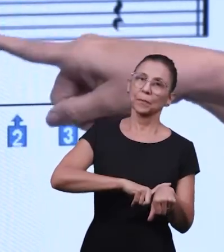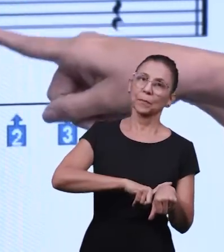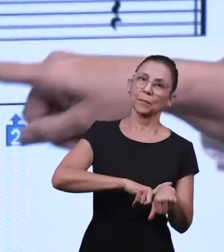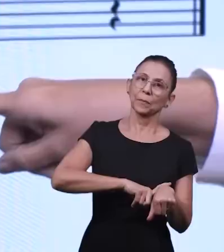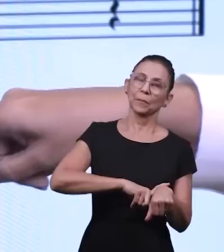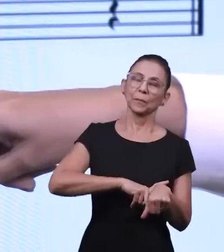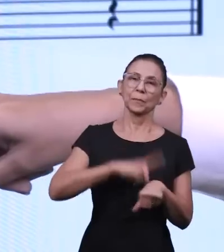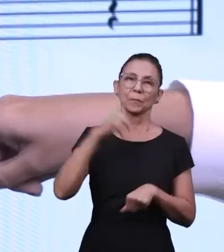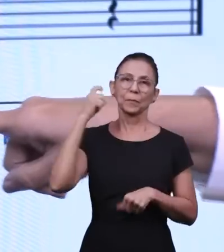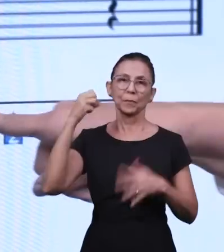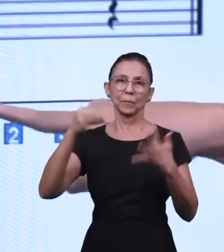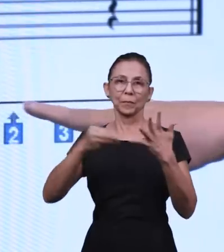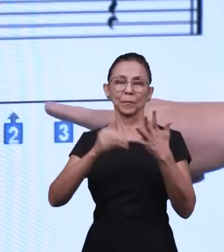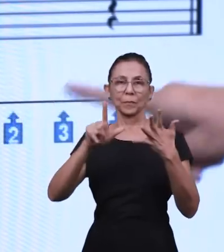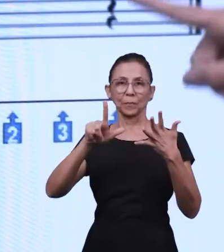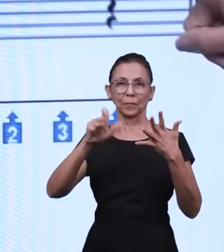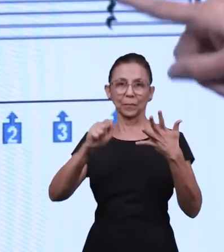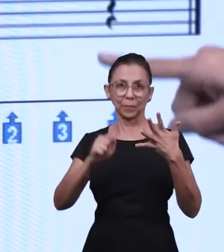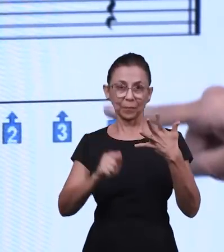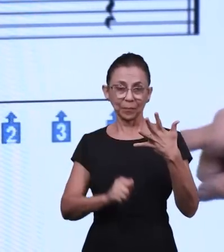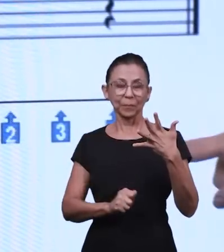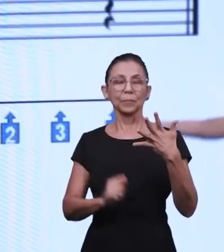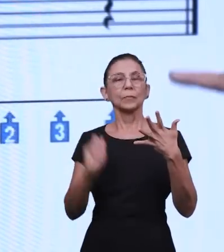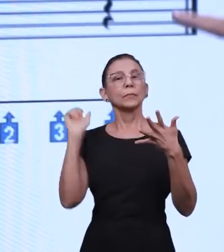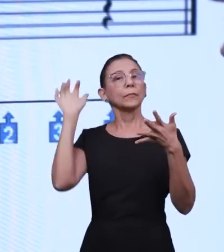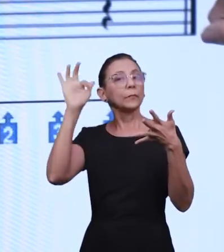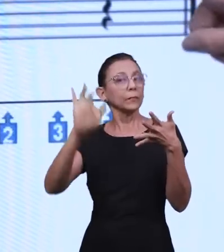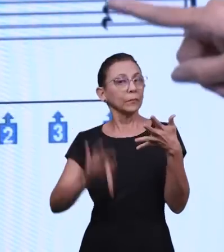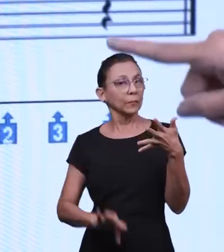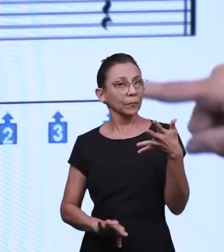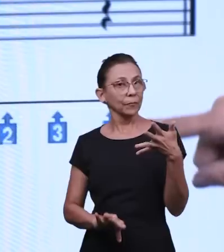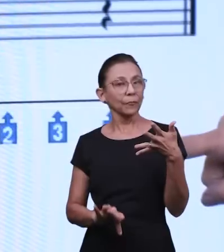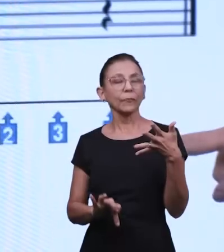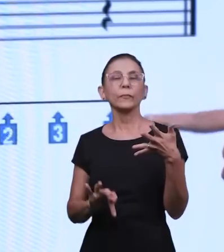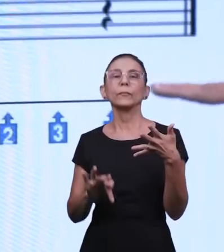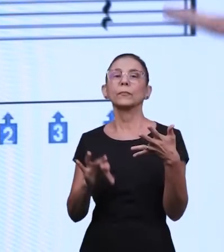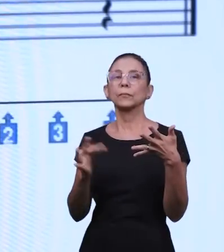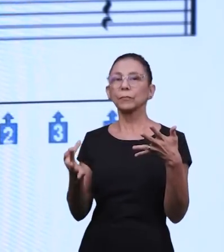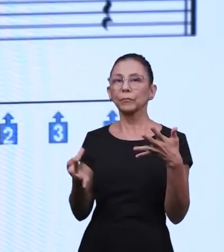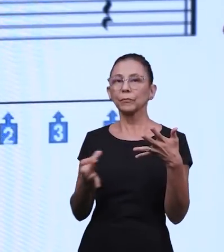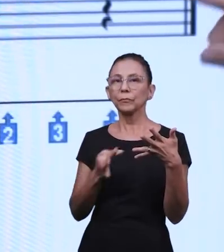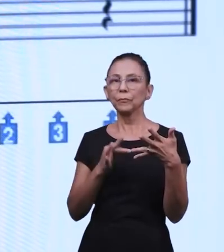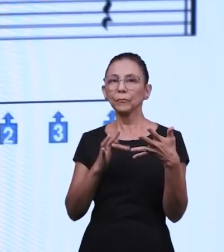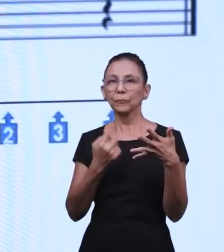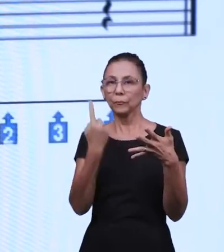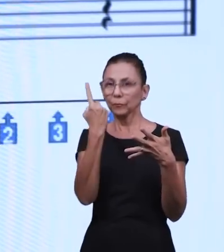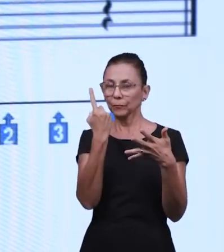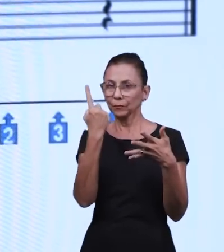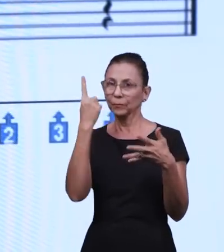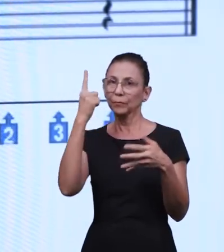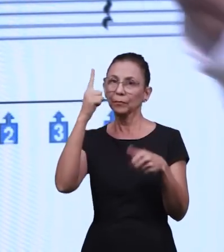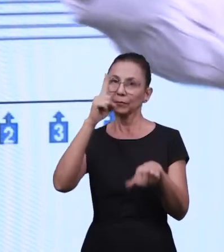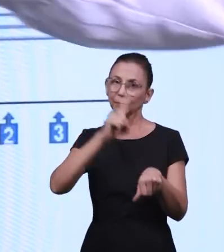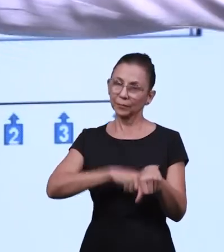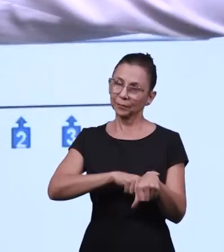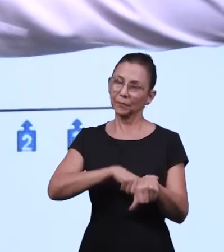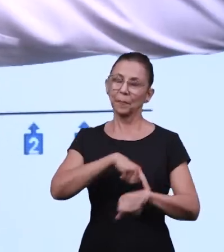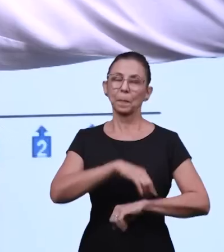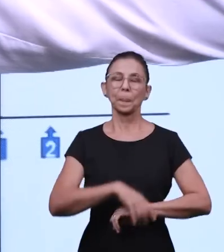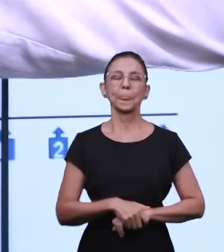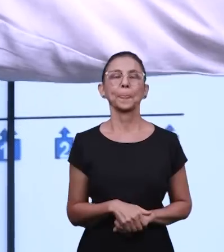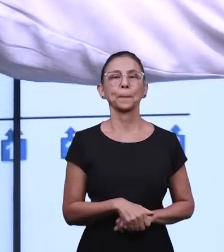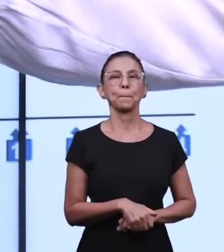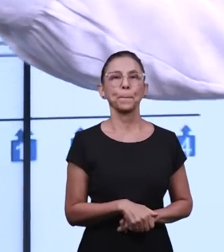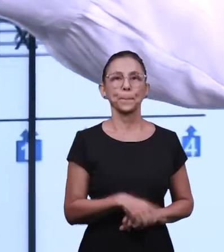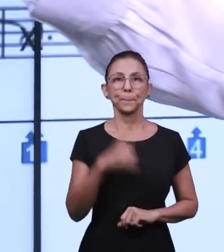no som da nota Lá e para terminar a pausa de semínima com 1 tempo. Aqui